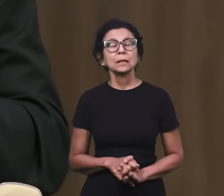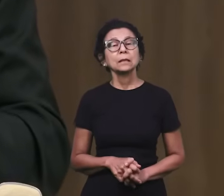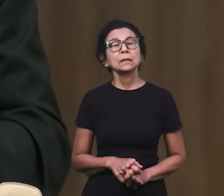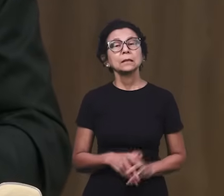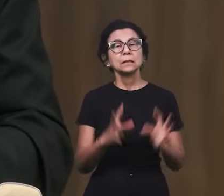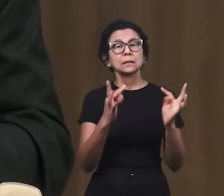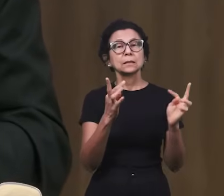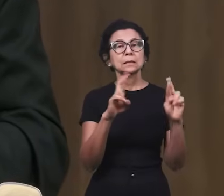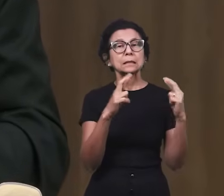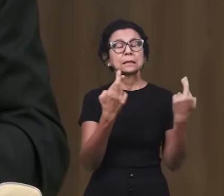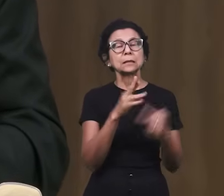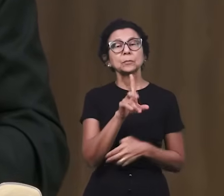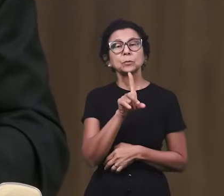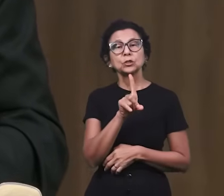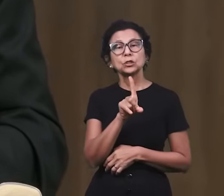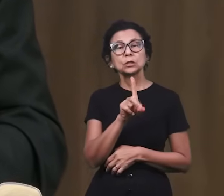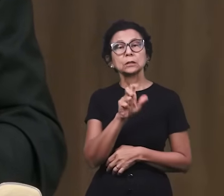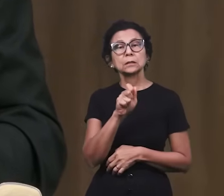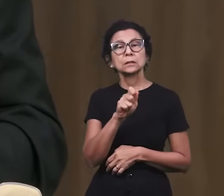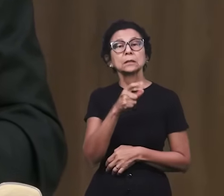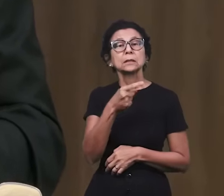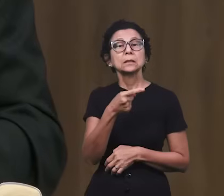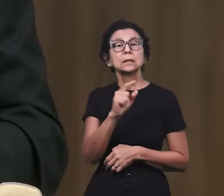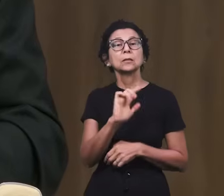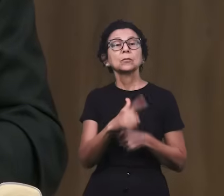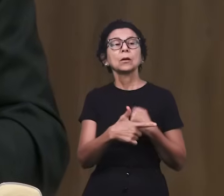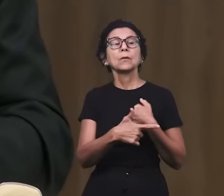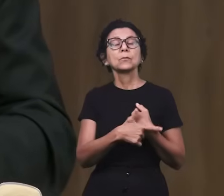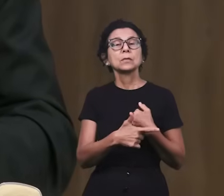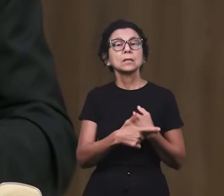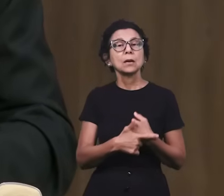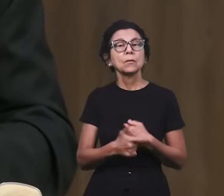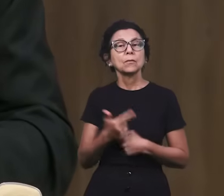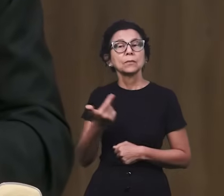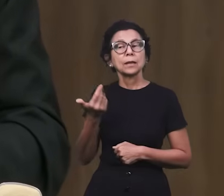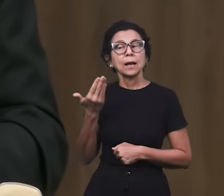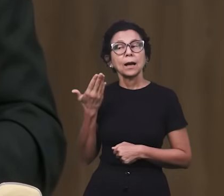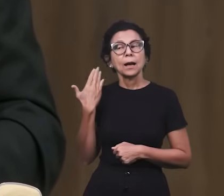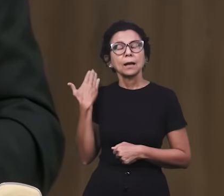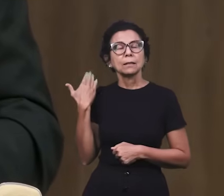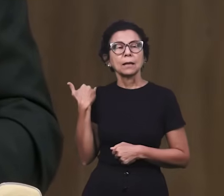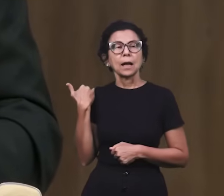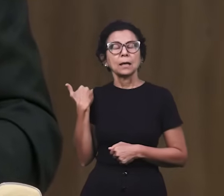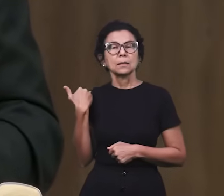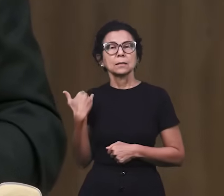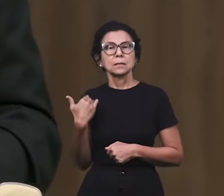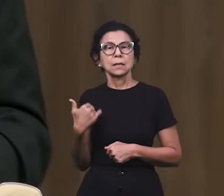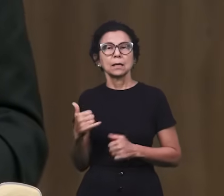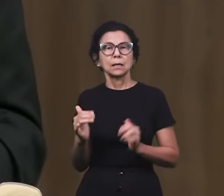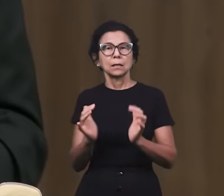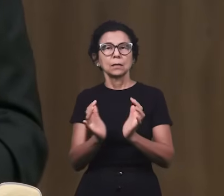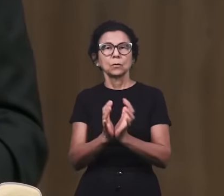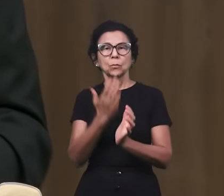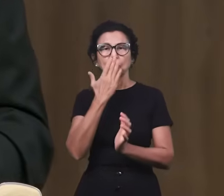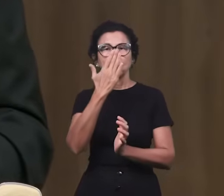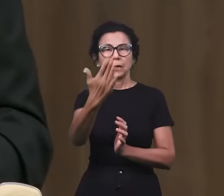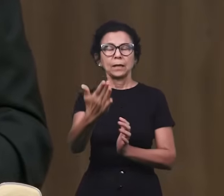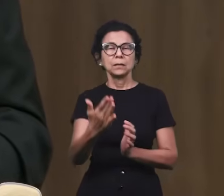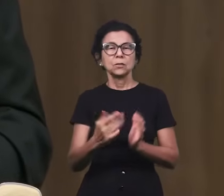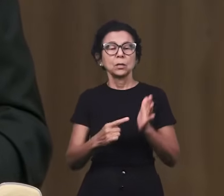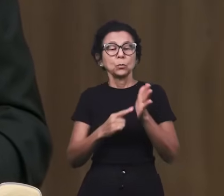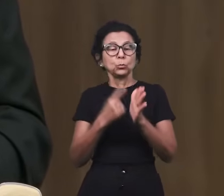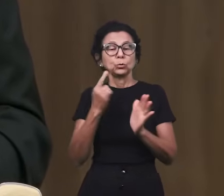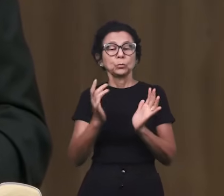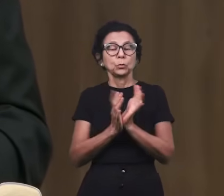finalidade de Dan? É fazer esse serviço de retaguarda. Porque o ataque vinha por